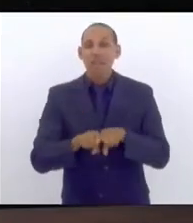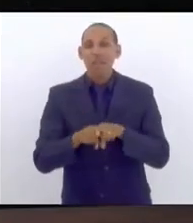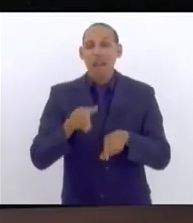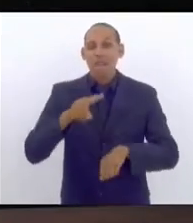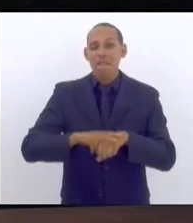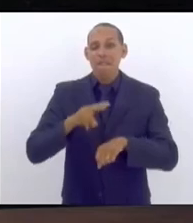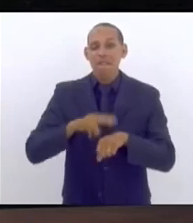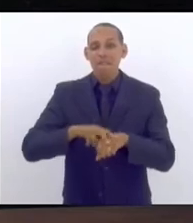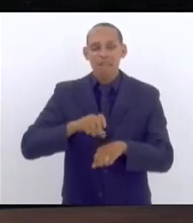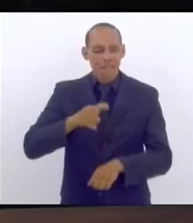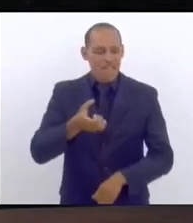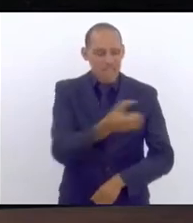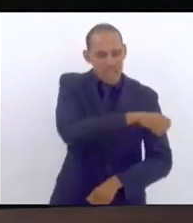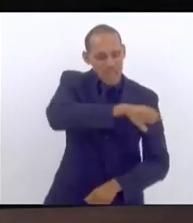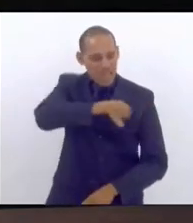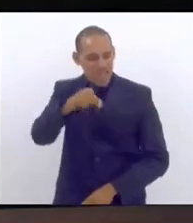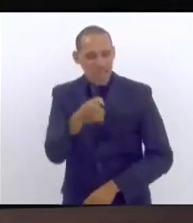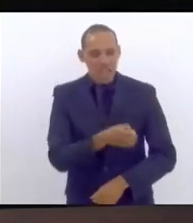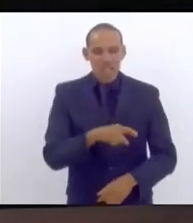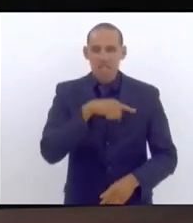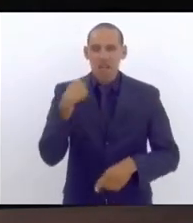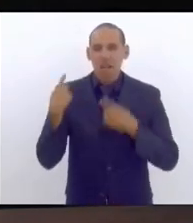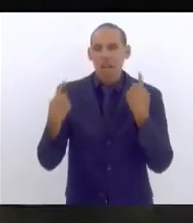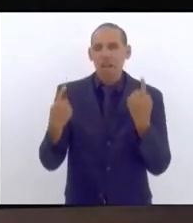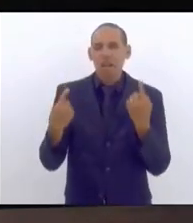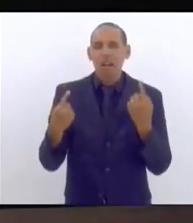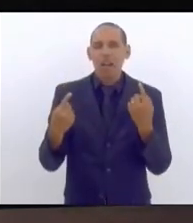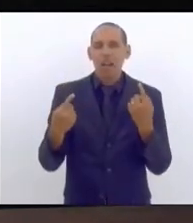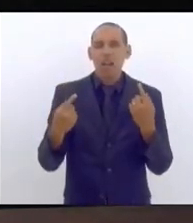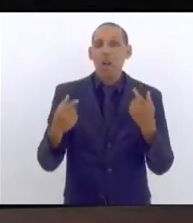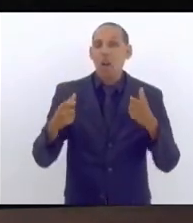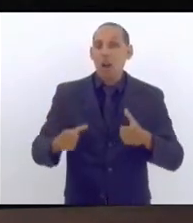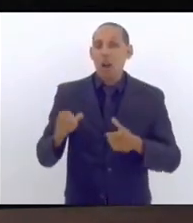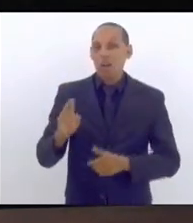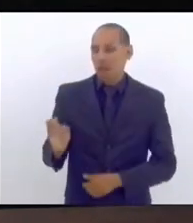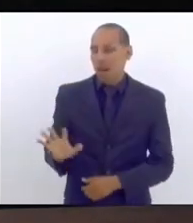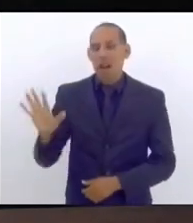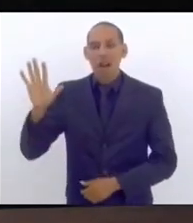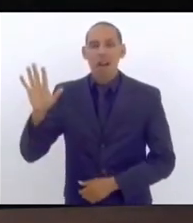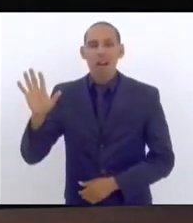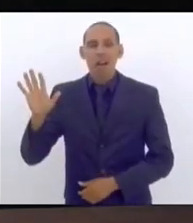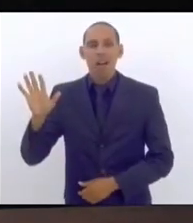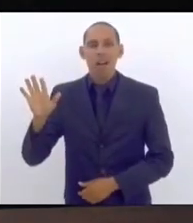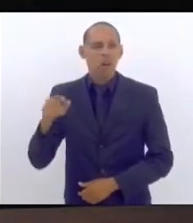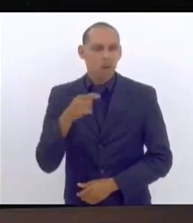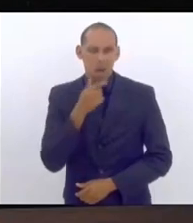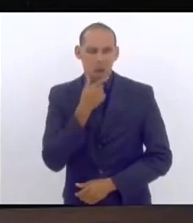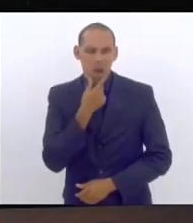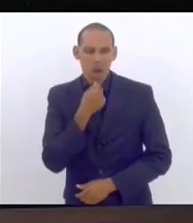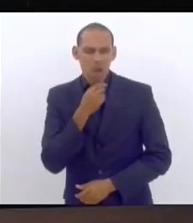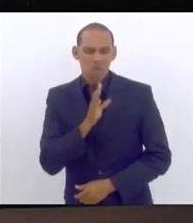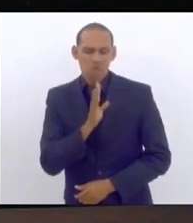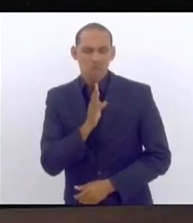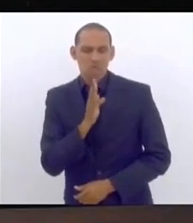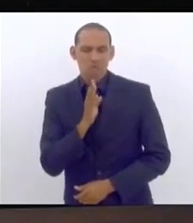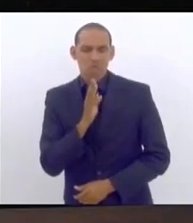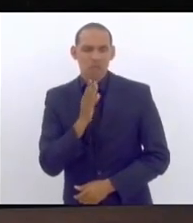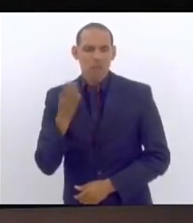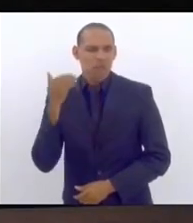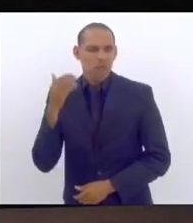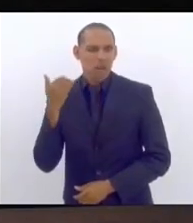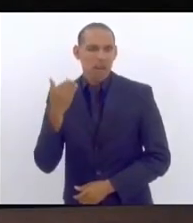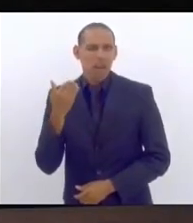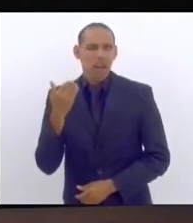na Rocinha. Uma pessoa que ela conheceu, o autor foi um companheiro que